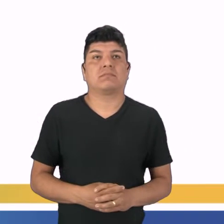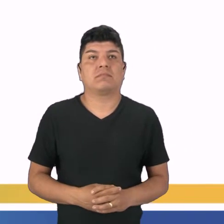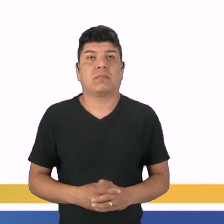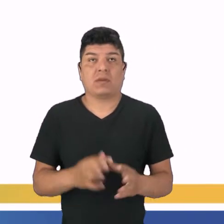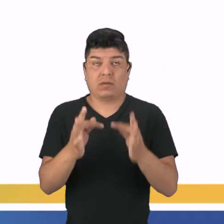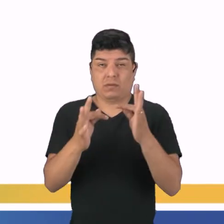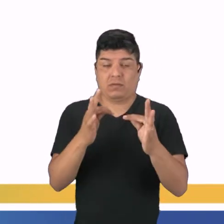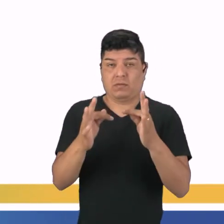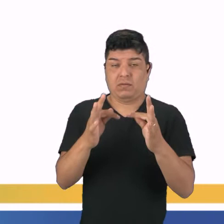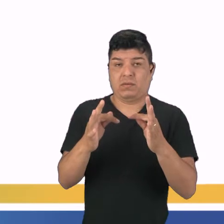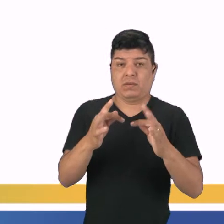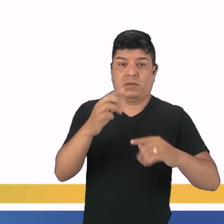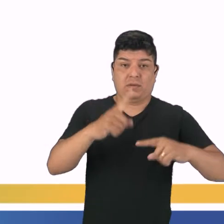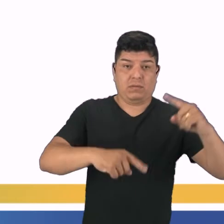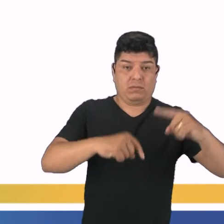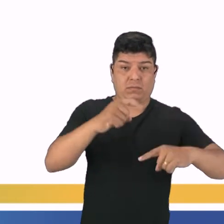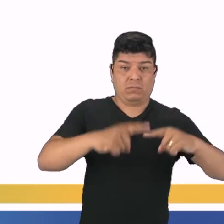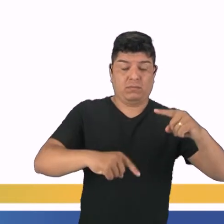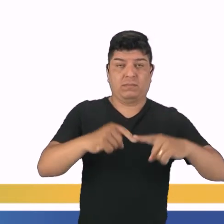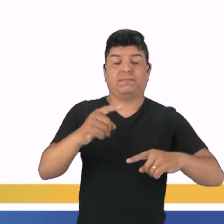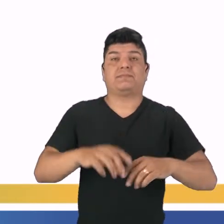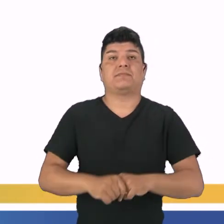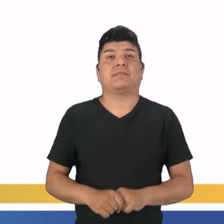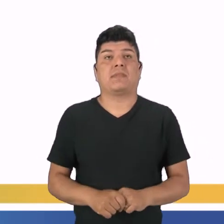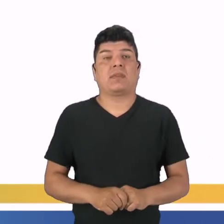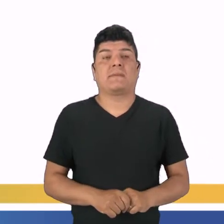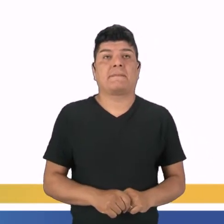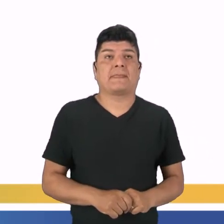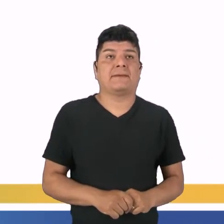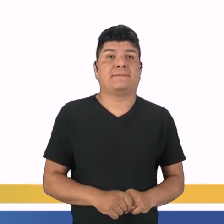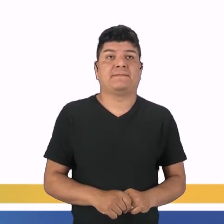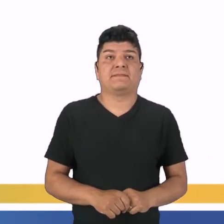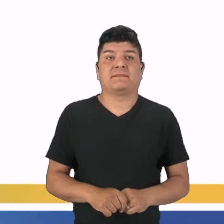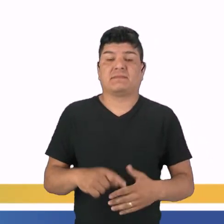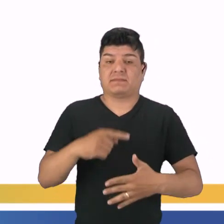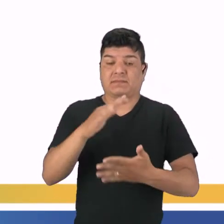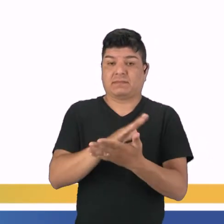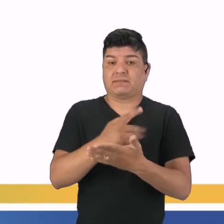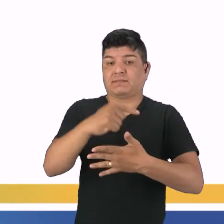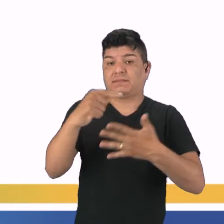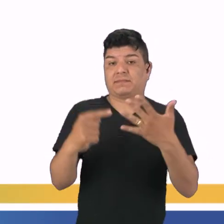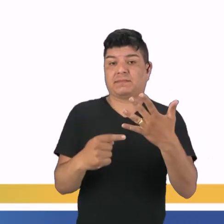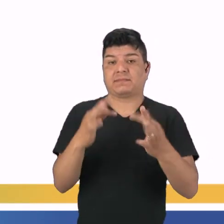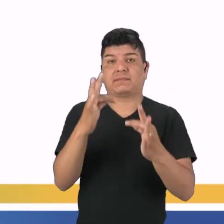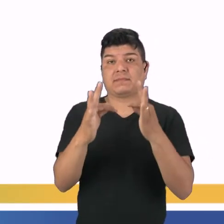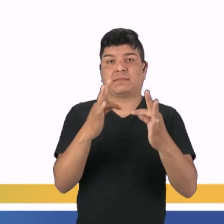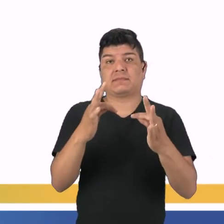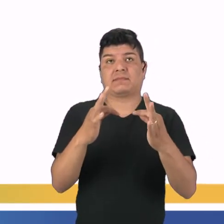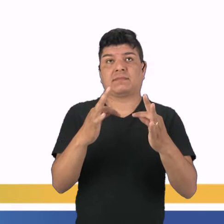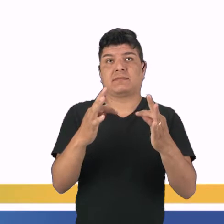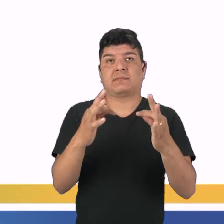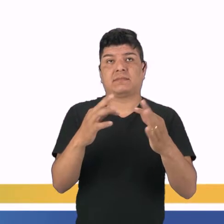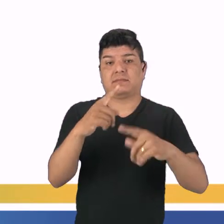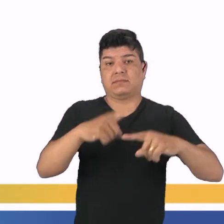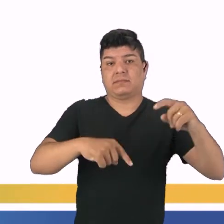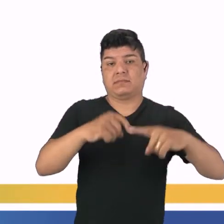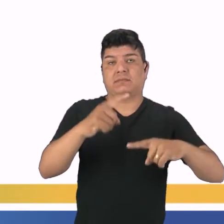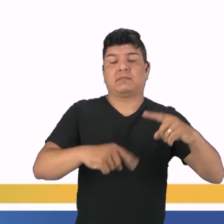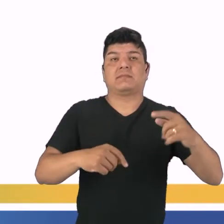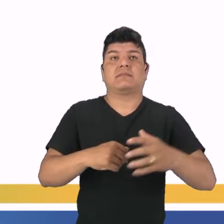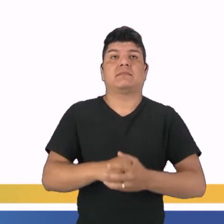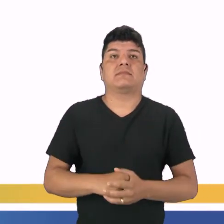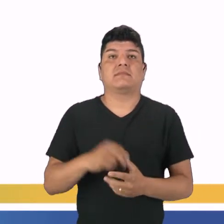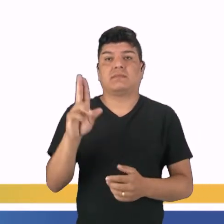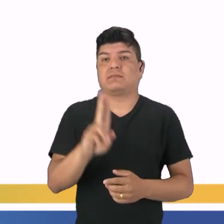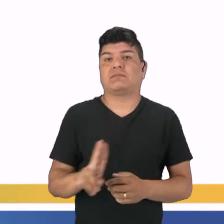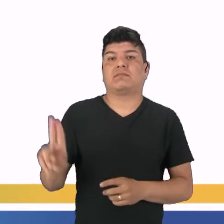Propriedades físicas dos materiais. Então, nós temos aí também algumas propriedades que nós vamos estudar agora. Os